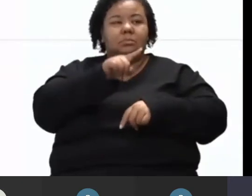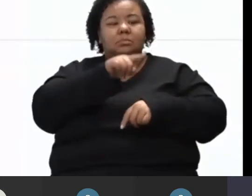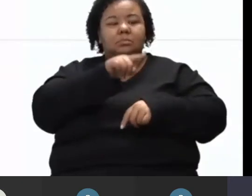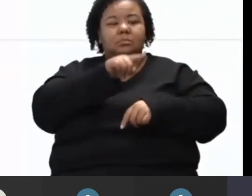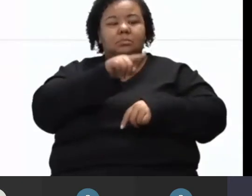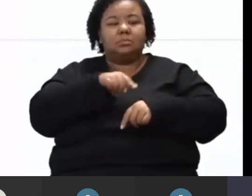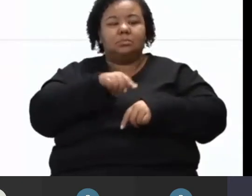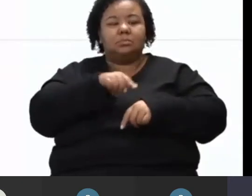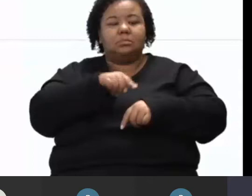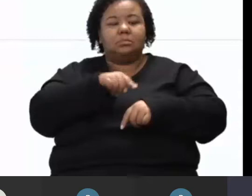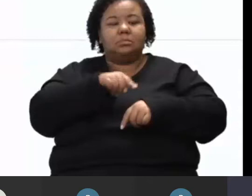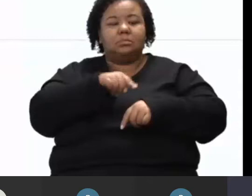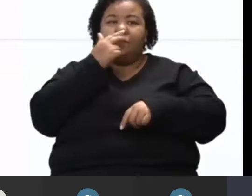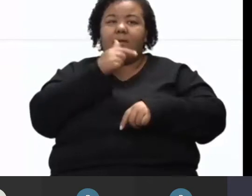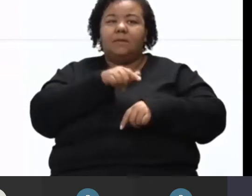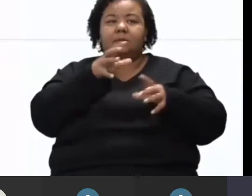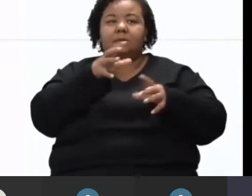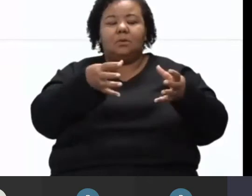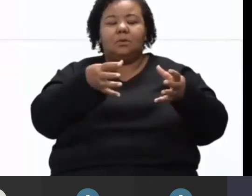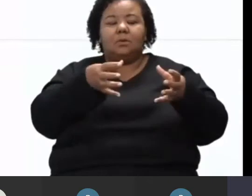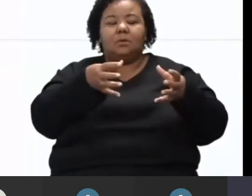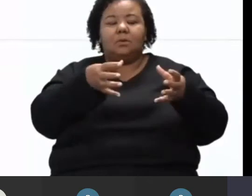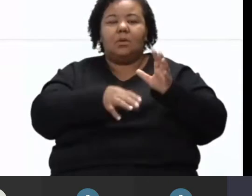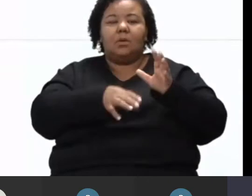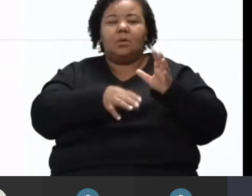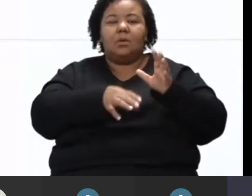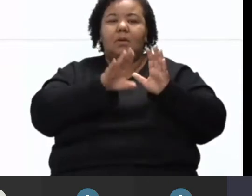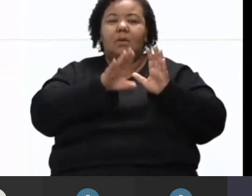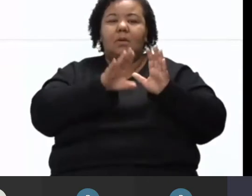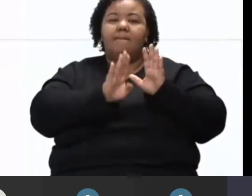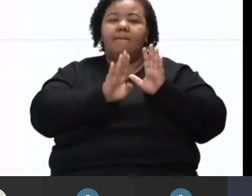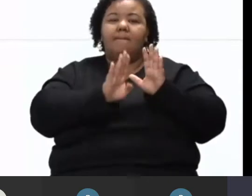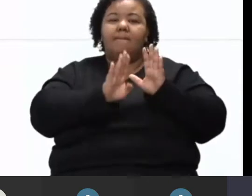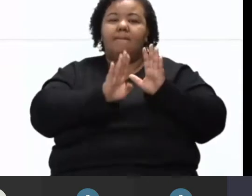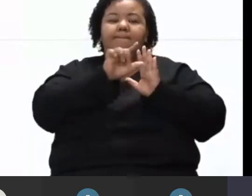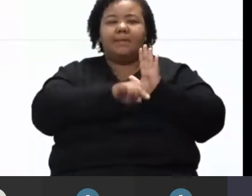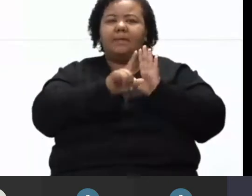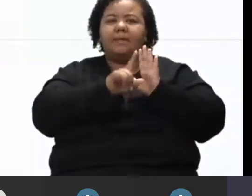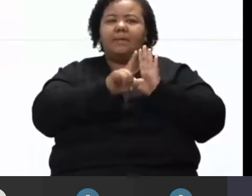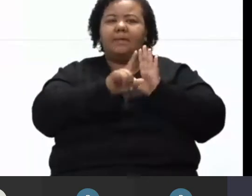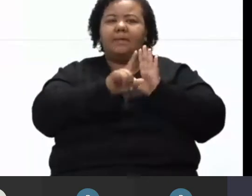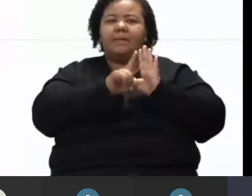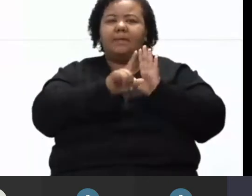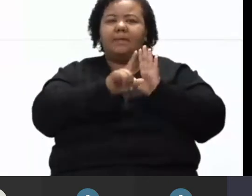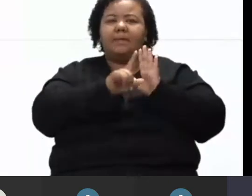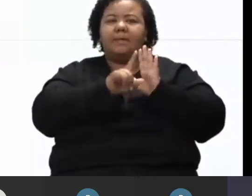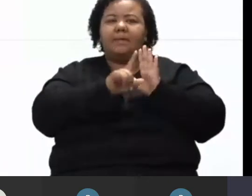ovalado. Ela até confunde com a colônia bacteriana, tá? Então, aqui nós temos uma célula